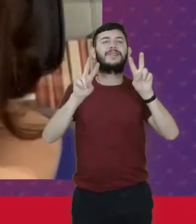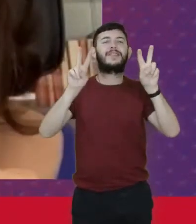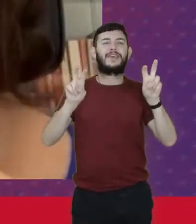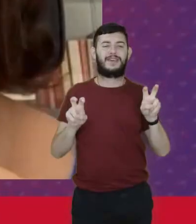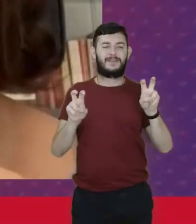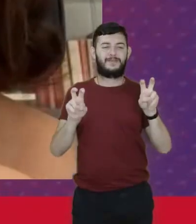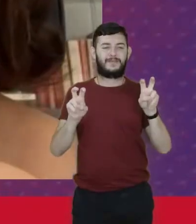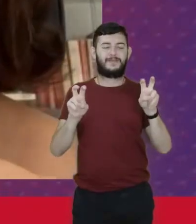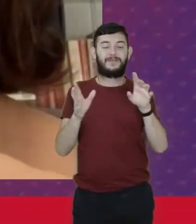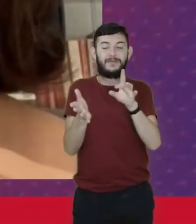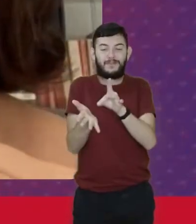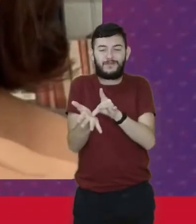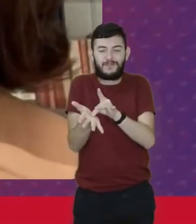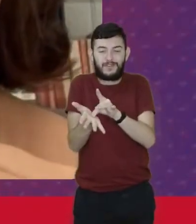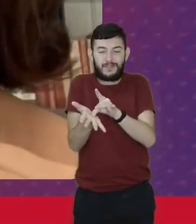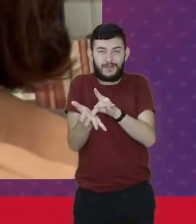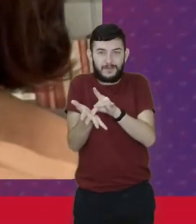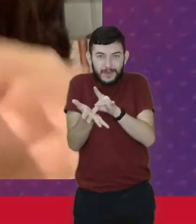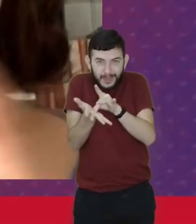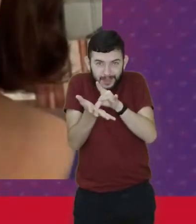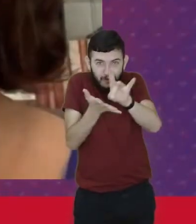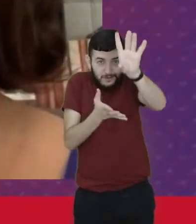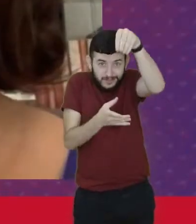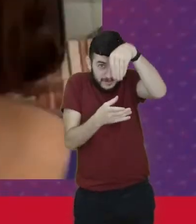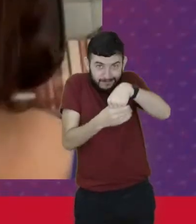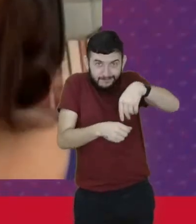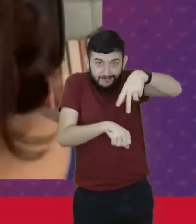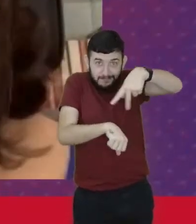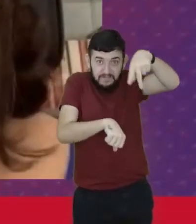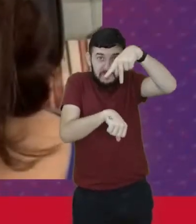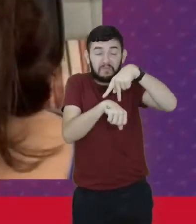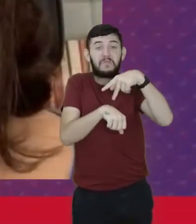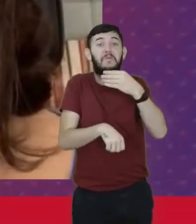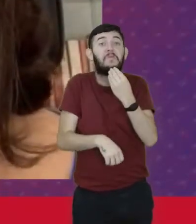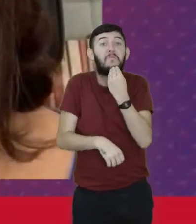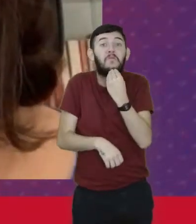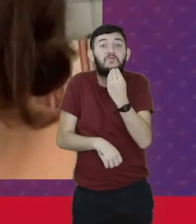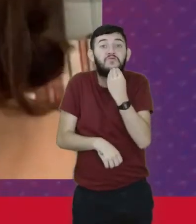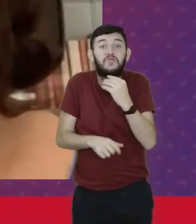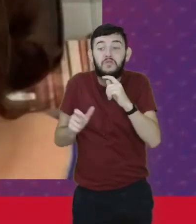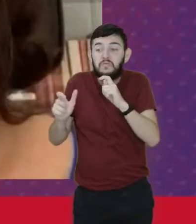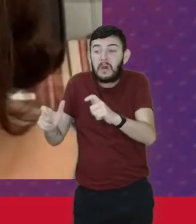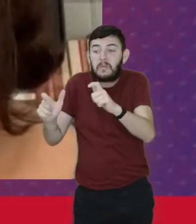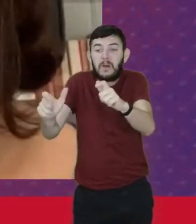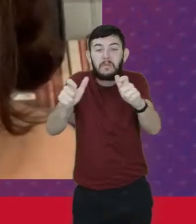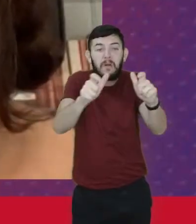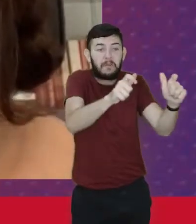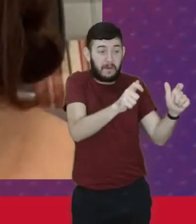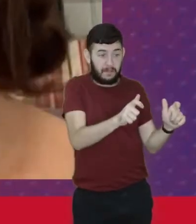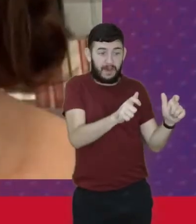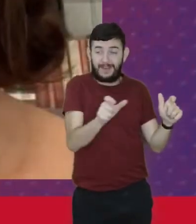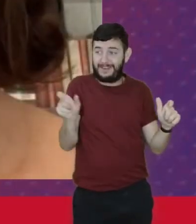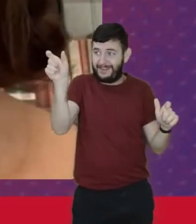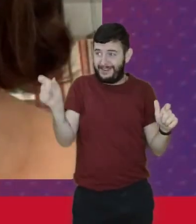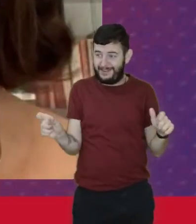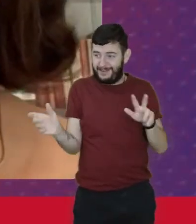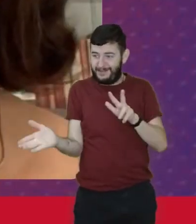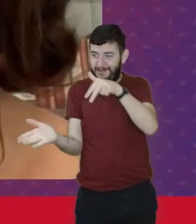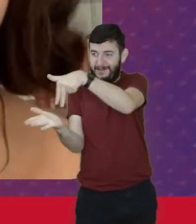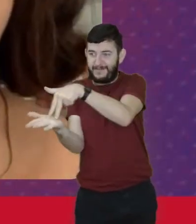internos da nação. Então, eles poderiam estar em toda parte. É por isso que a